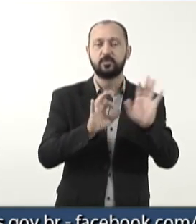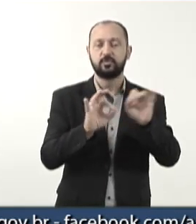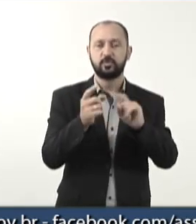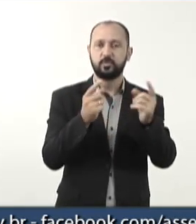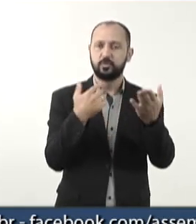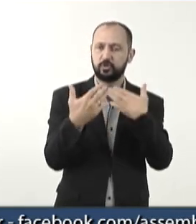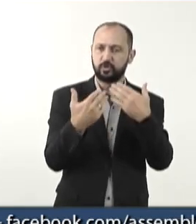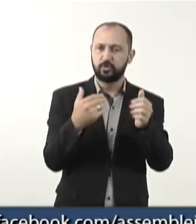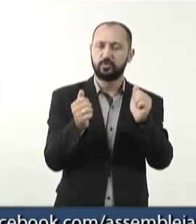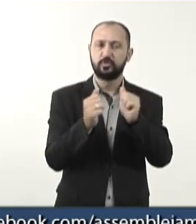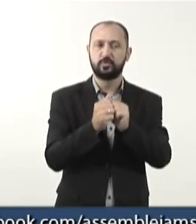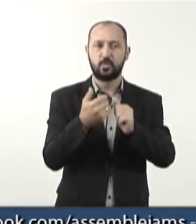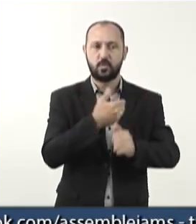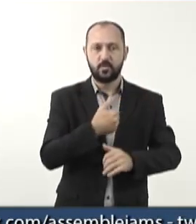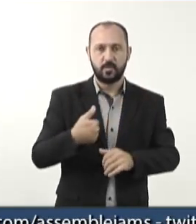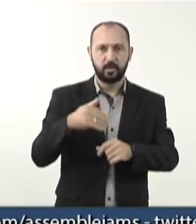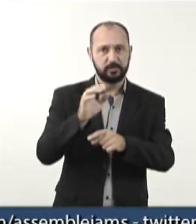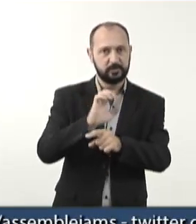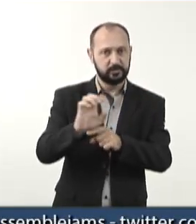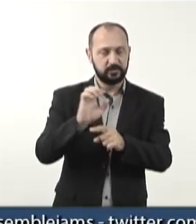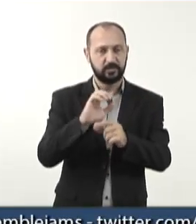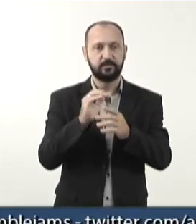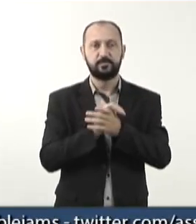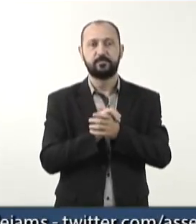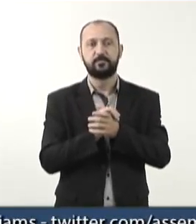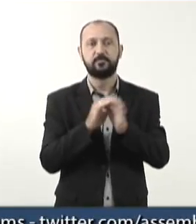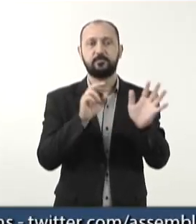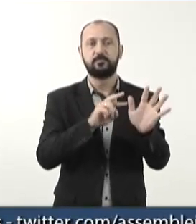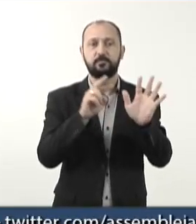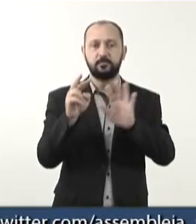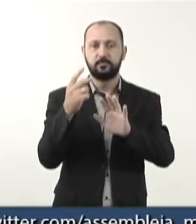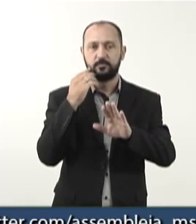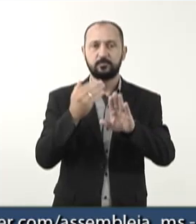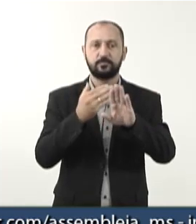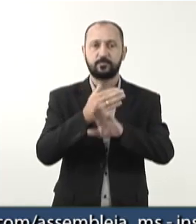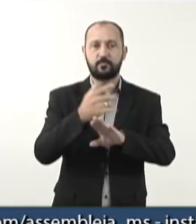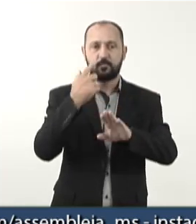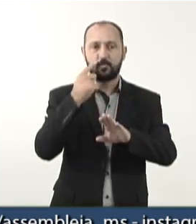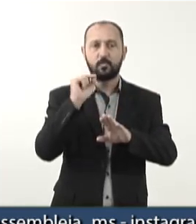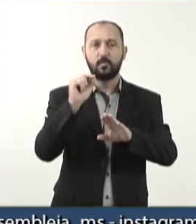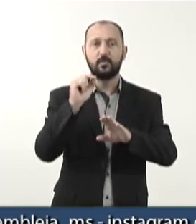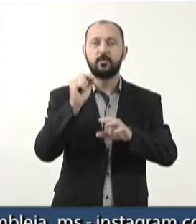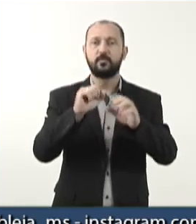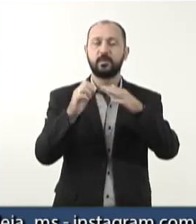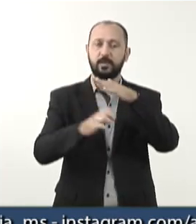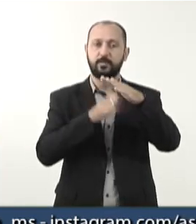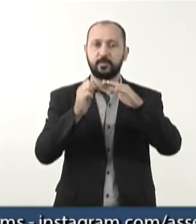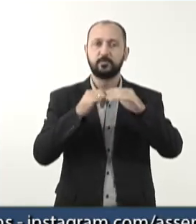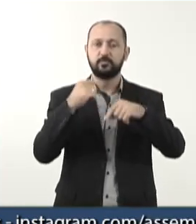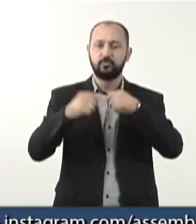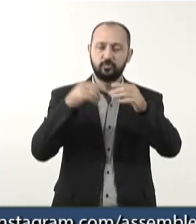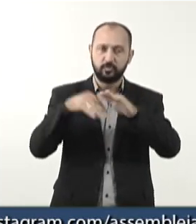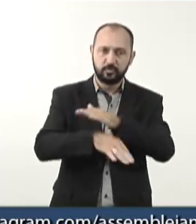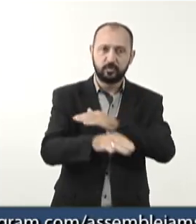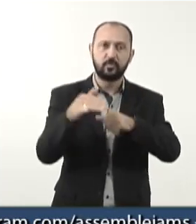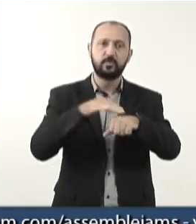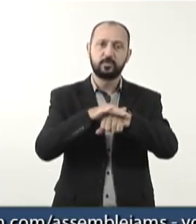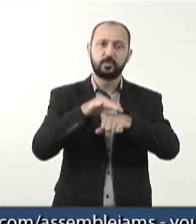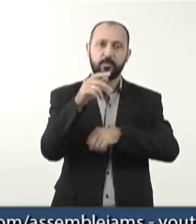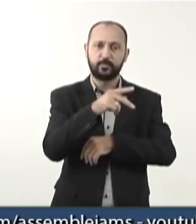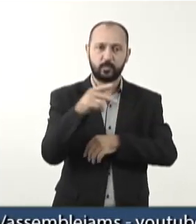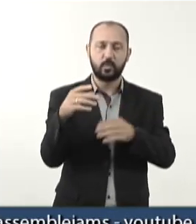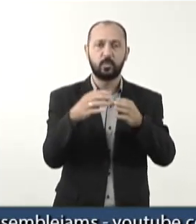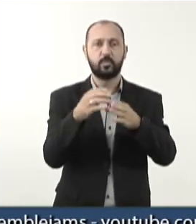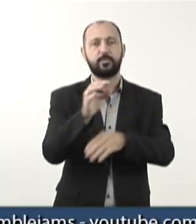discutido aqui junto com o governo do Estado. Nessa semana, eu estive na Itaipu, Conversei com o presidente da Itaipu e também com a